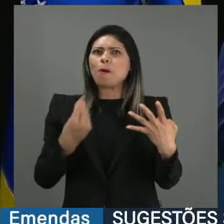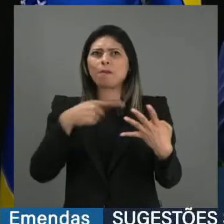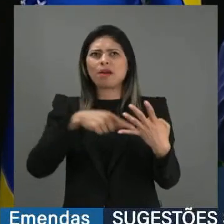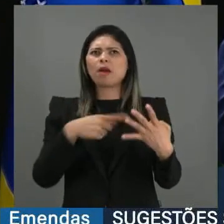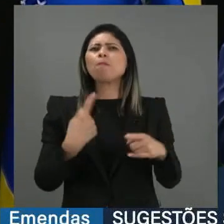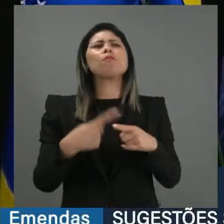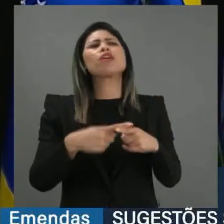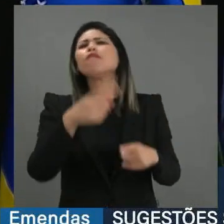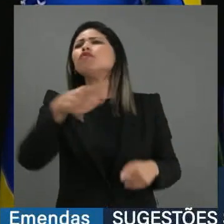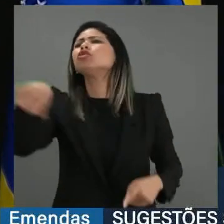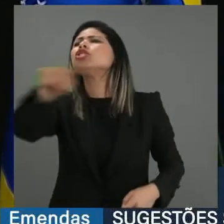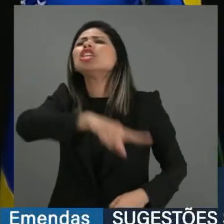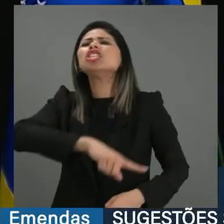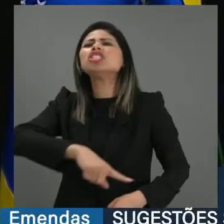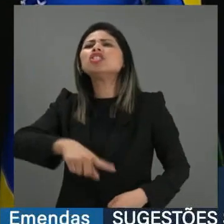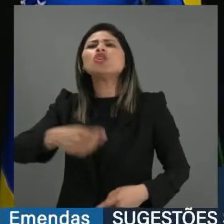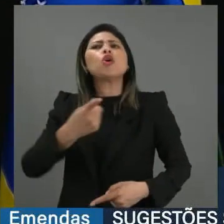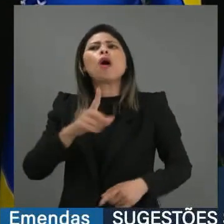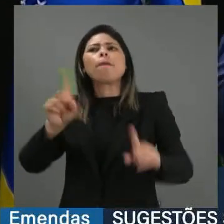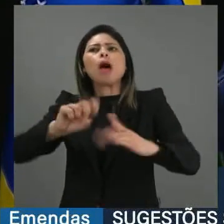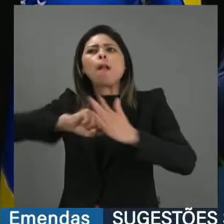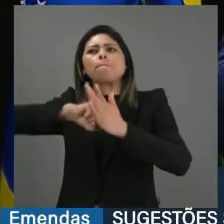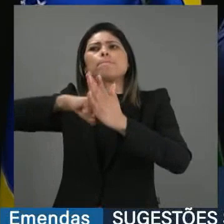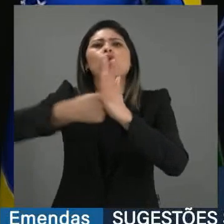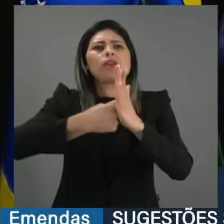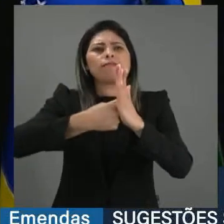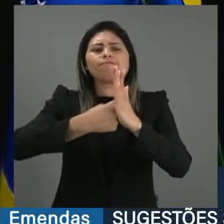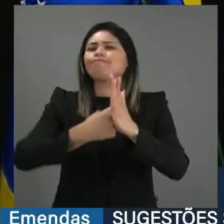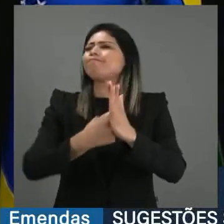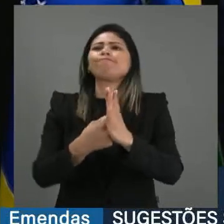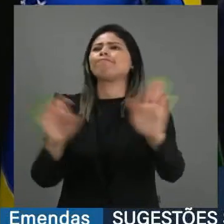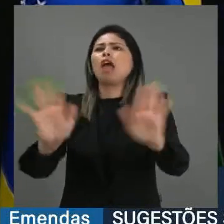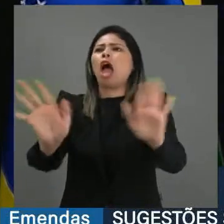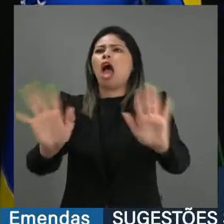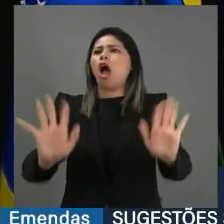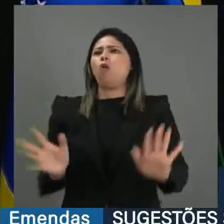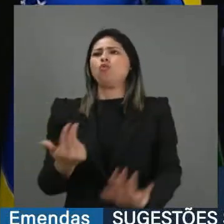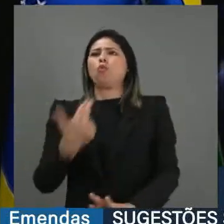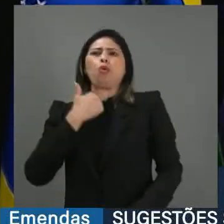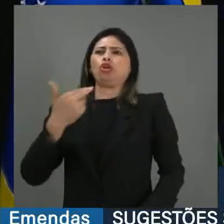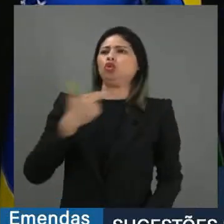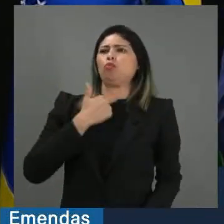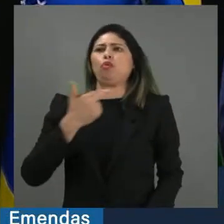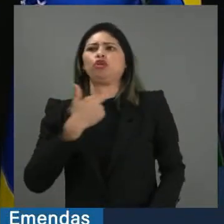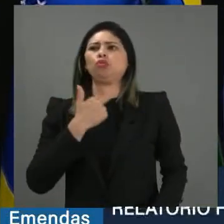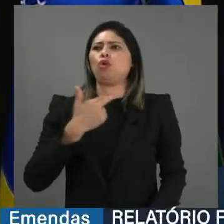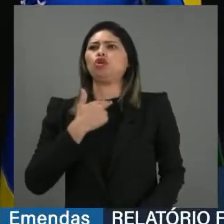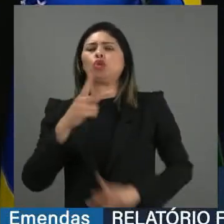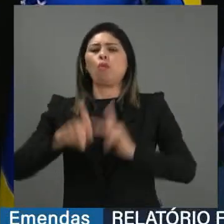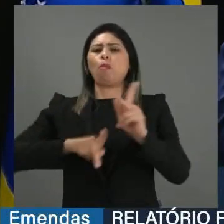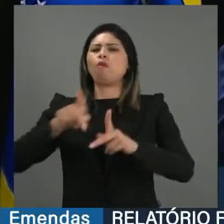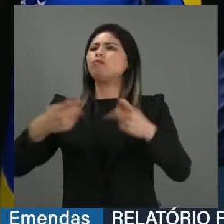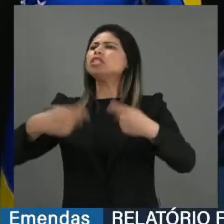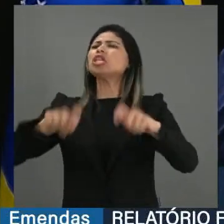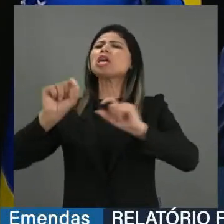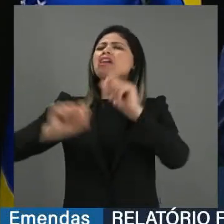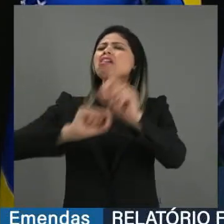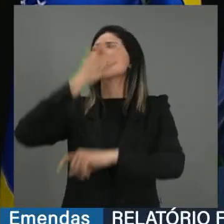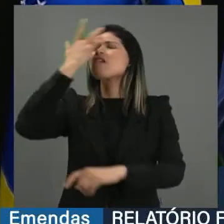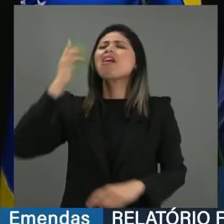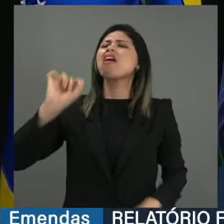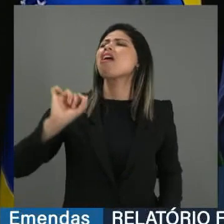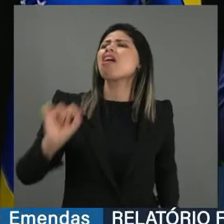Porque vocês não deixaram fazer essa ligação numa campanha onde a população precisa entender quem é quem defende o